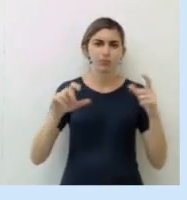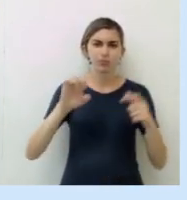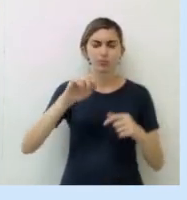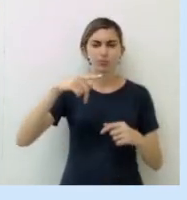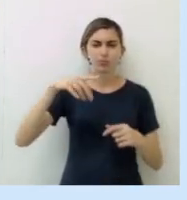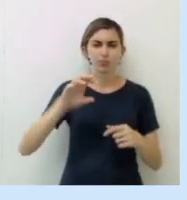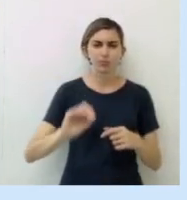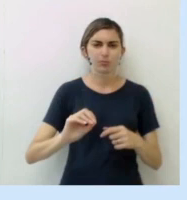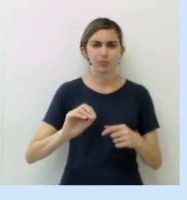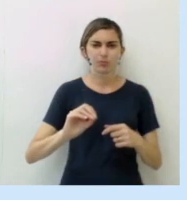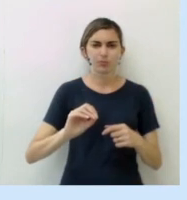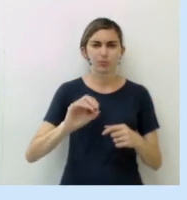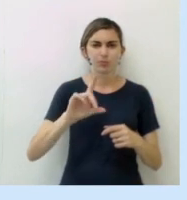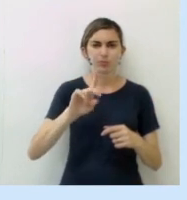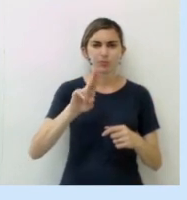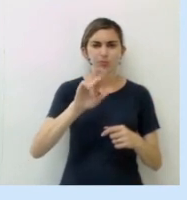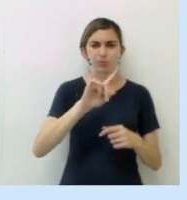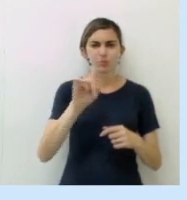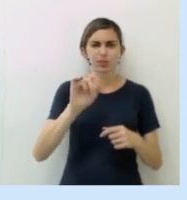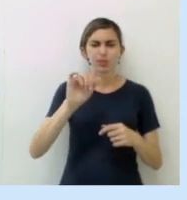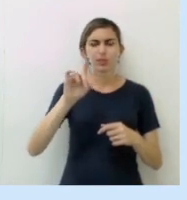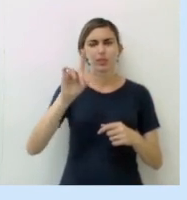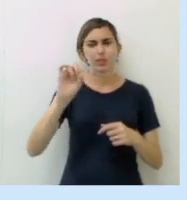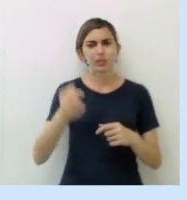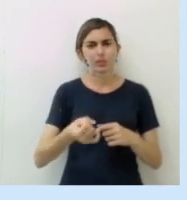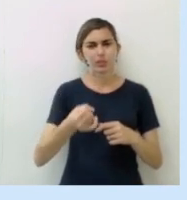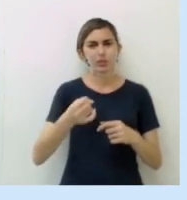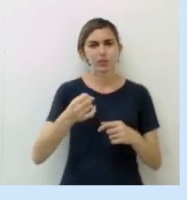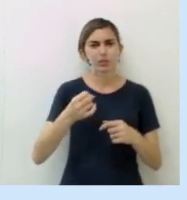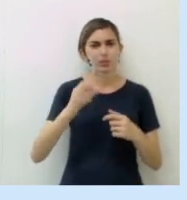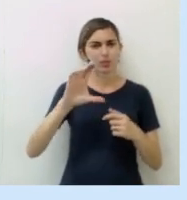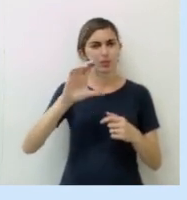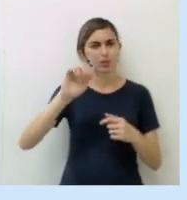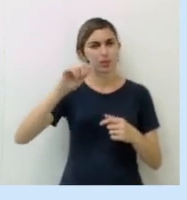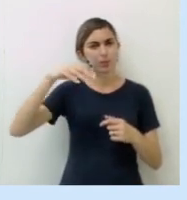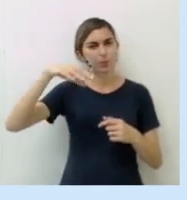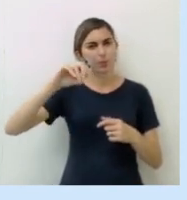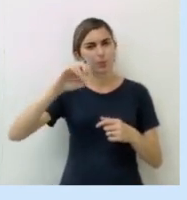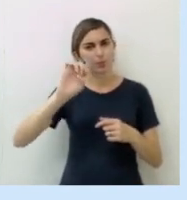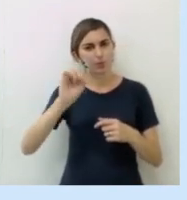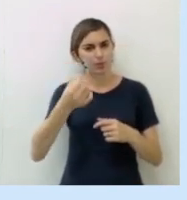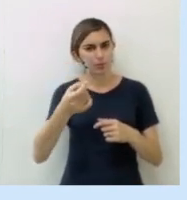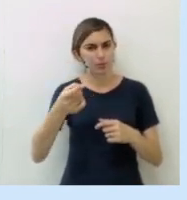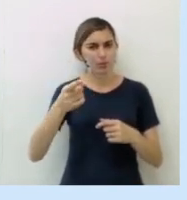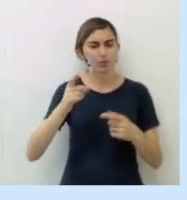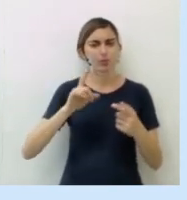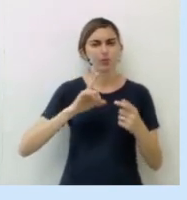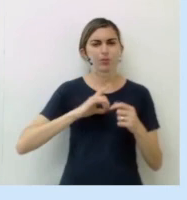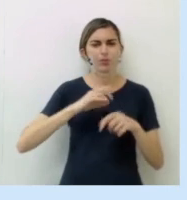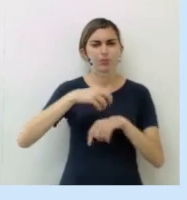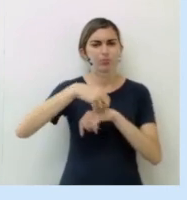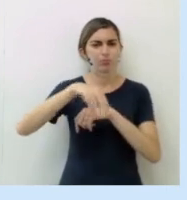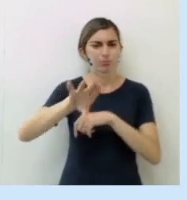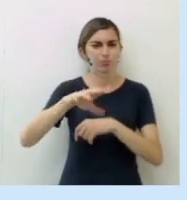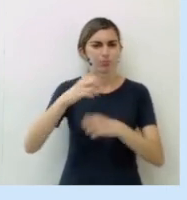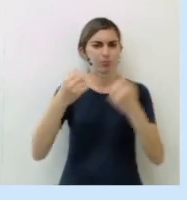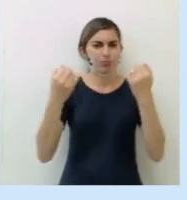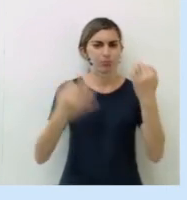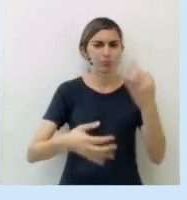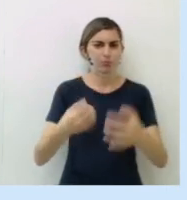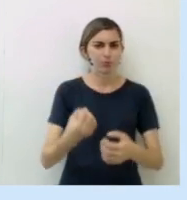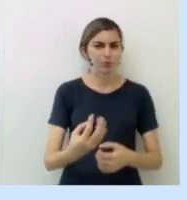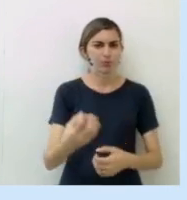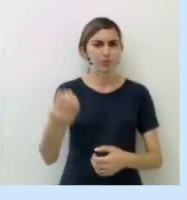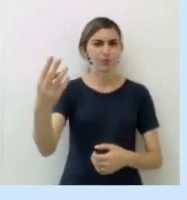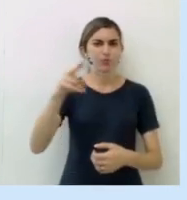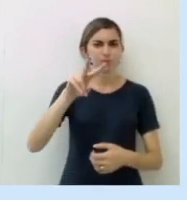épico é Os Lusíadas, de Luís Vaz de Camões. Essa obra que narra a viagem de